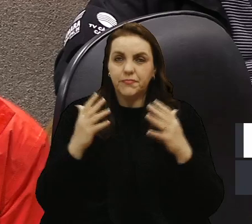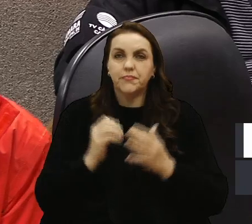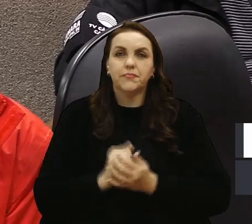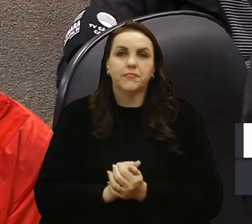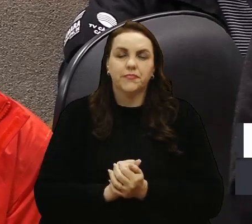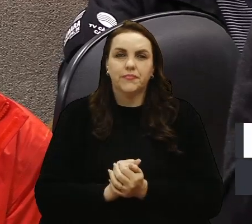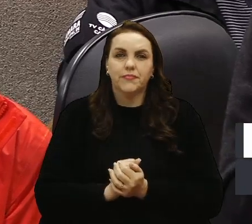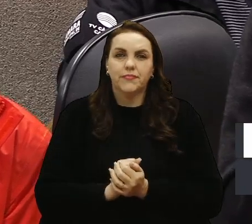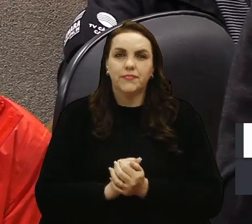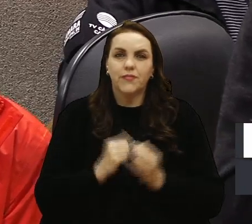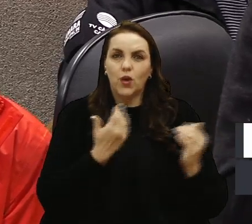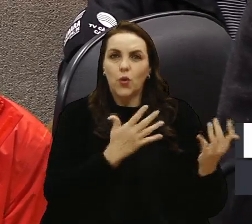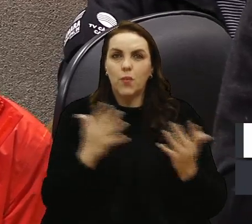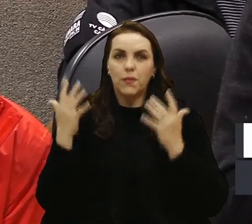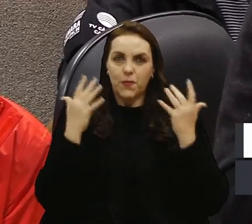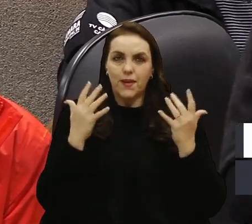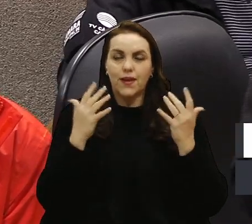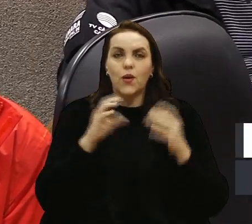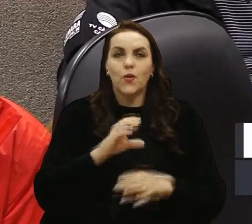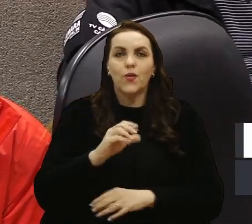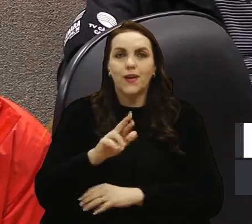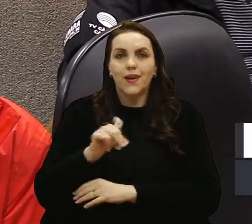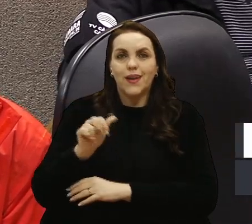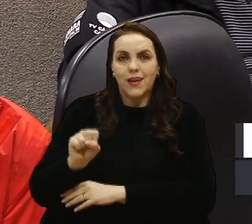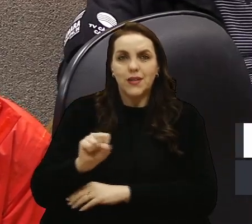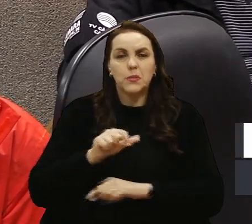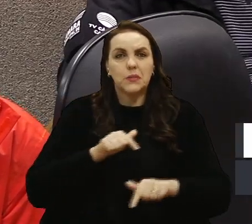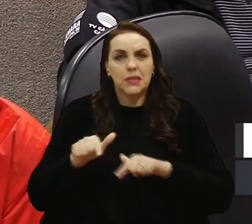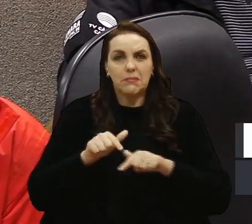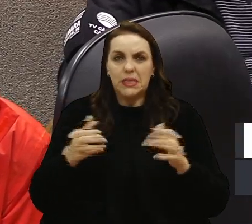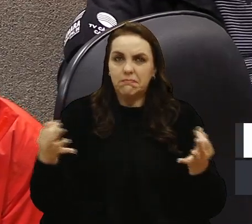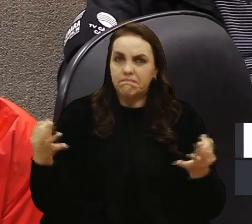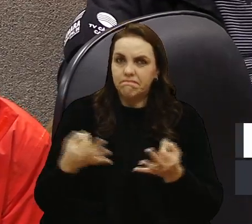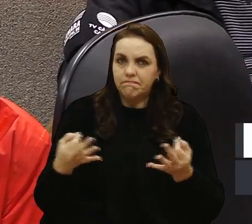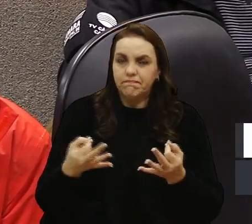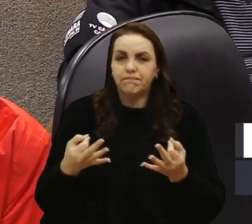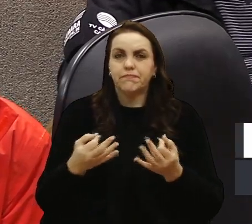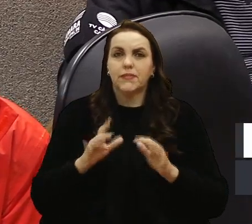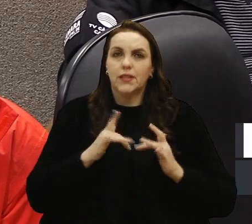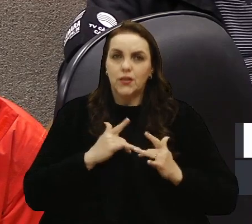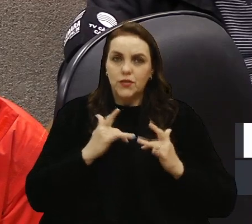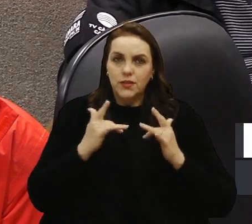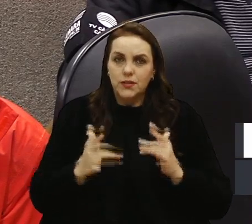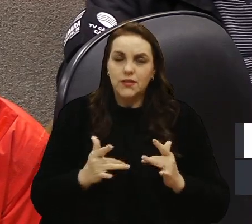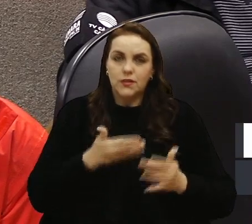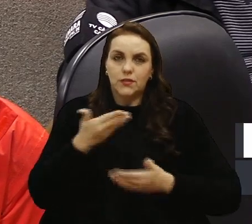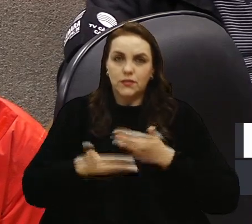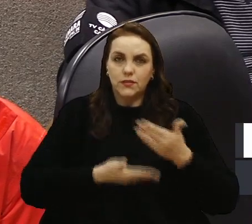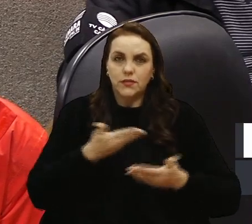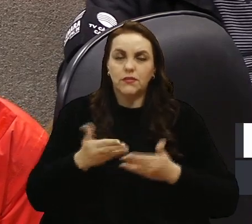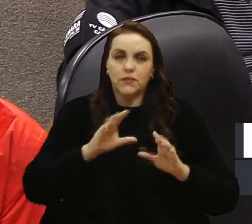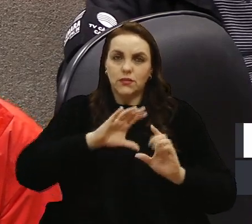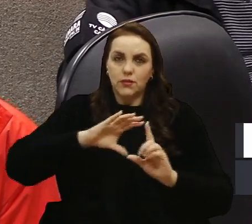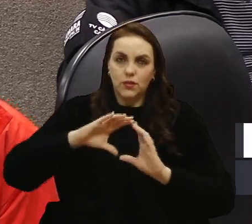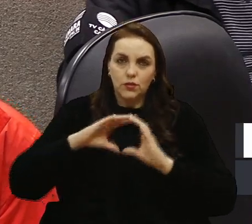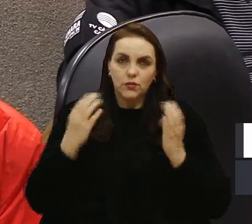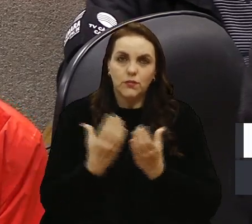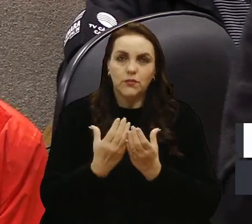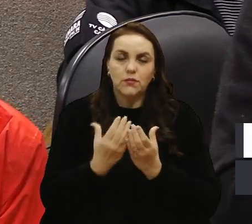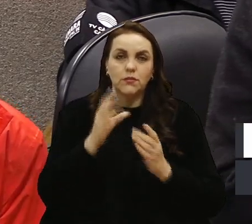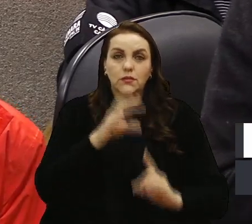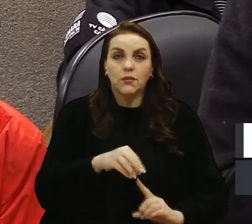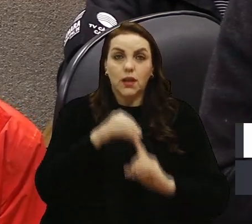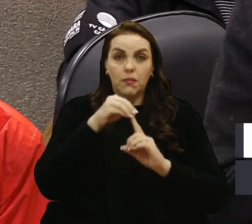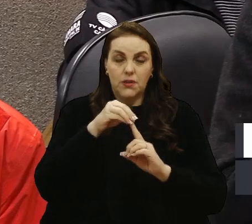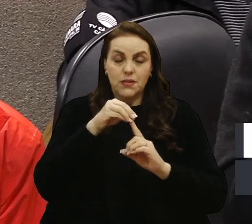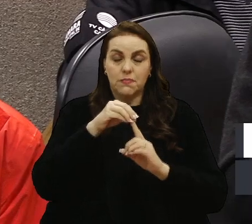em celebração desse CRAS, que tem feito um trabalho de excelência, dedicação ao serviço à comunidade. O principal